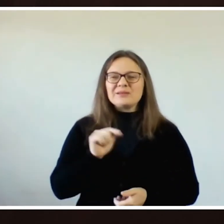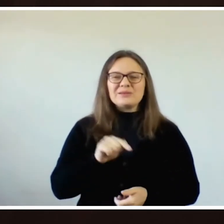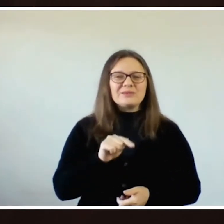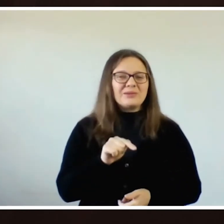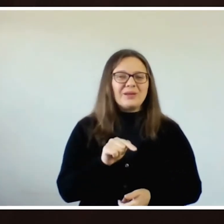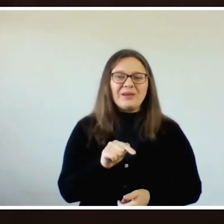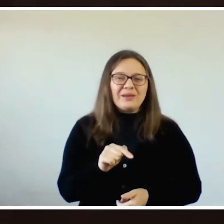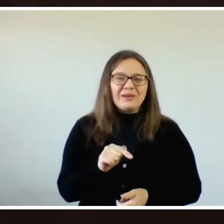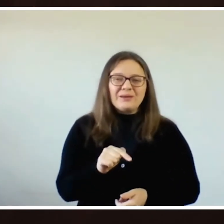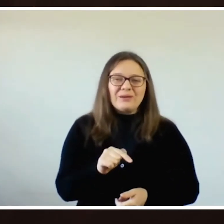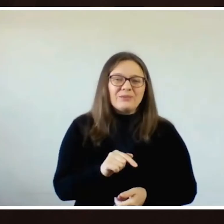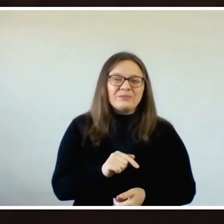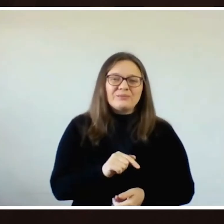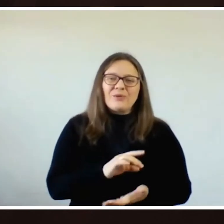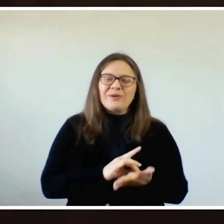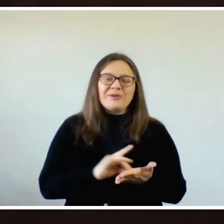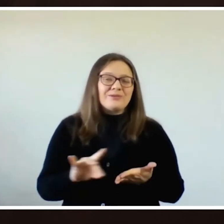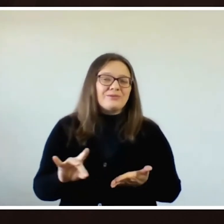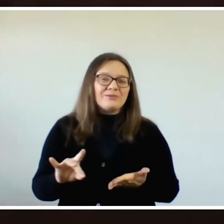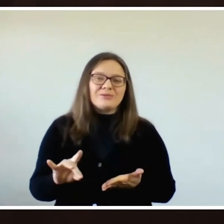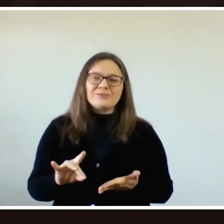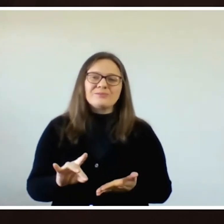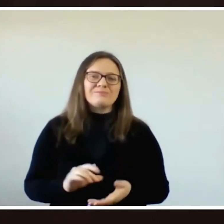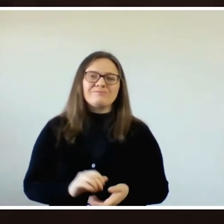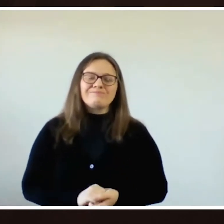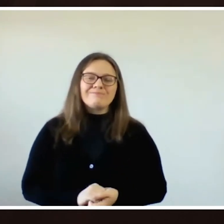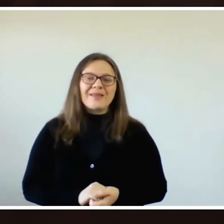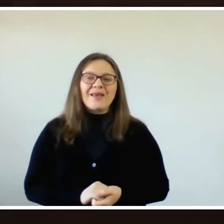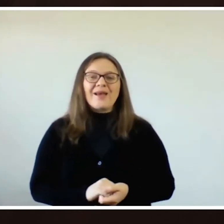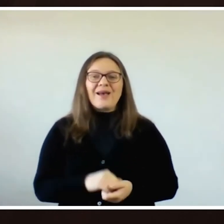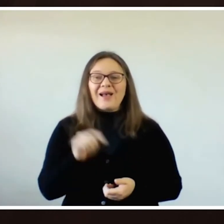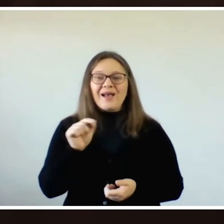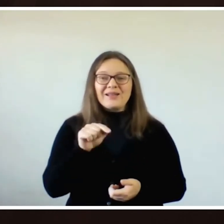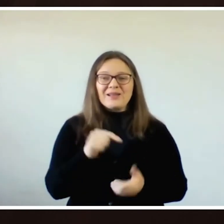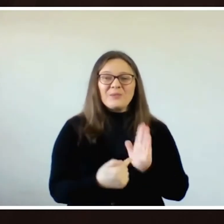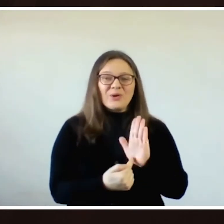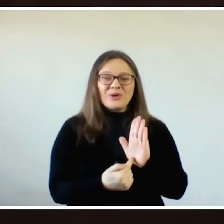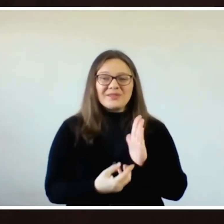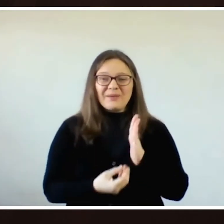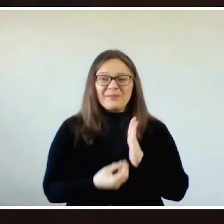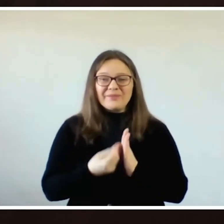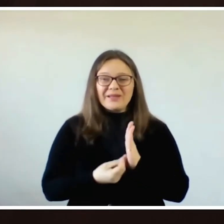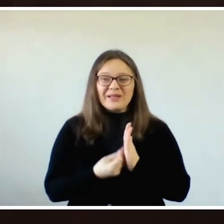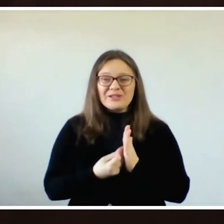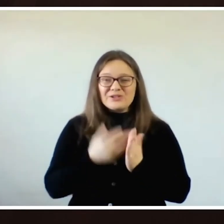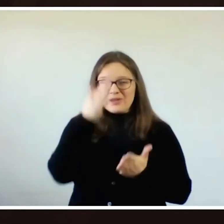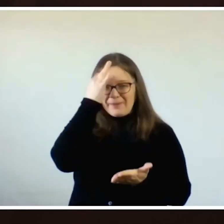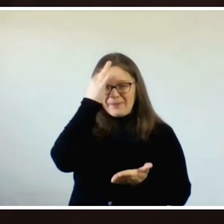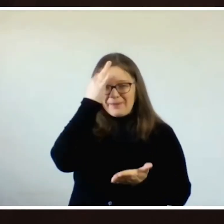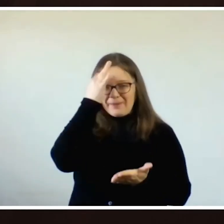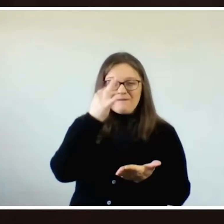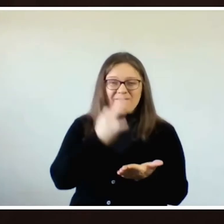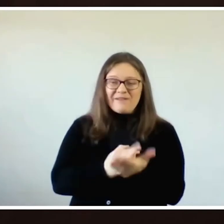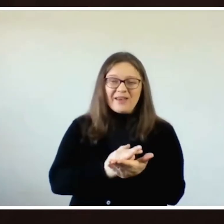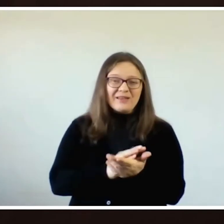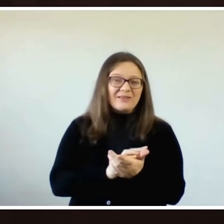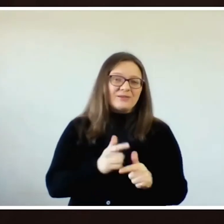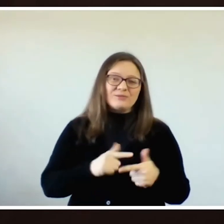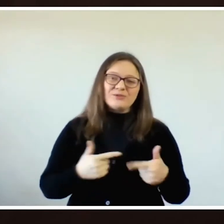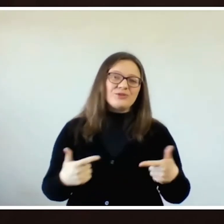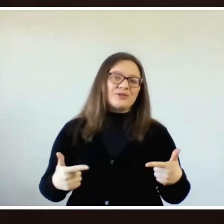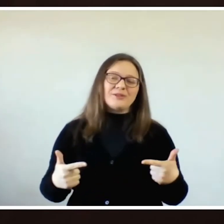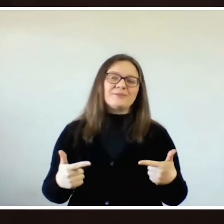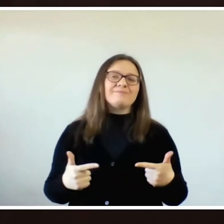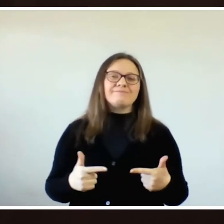própria incredulidade. A igreja perdeu a fé. A incredulidade deixou a primeira geração de Israel caindo no